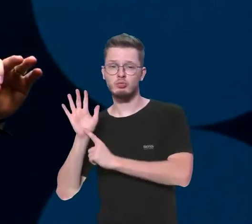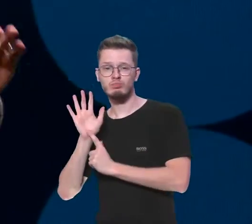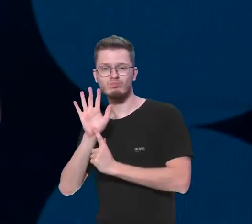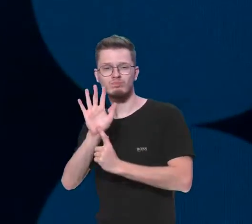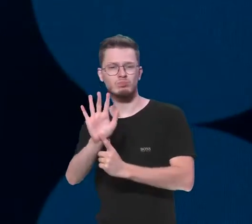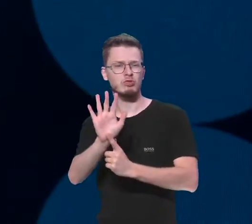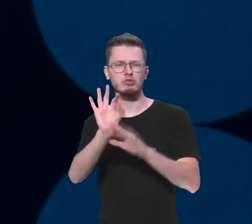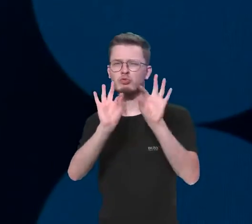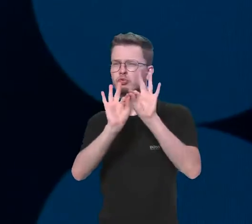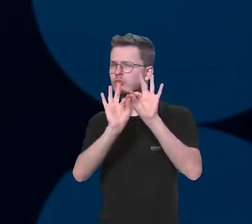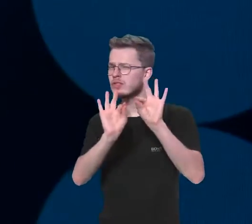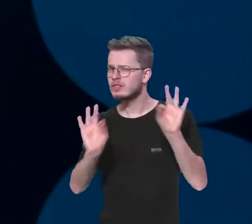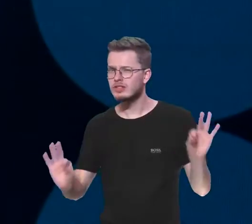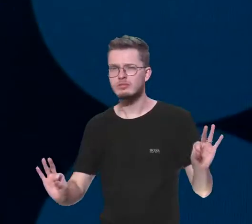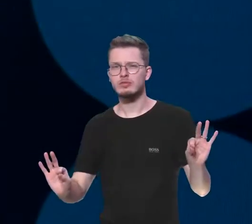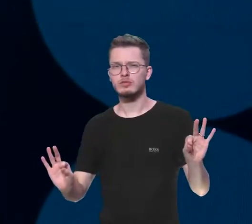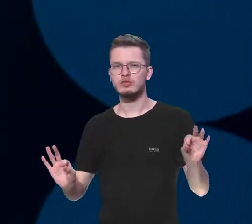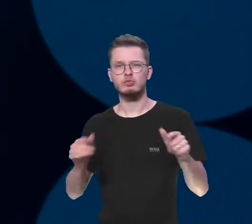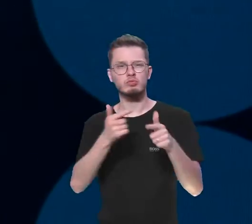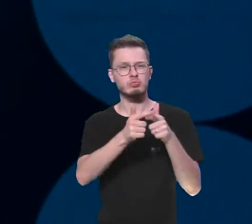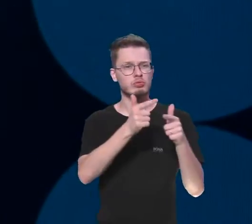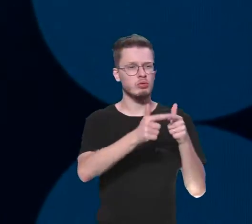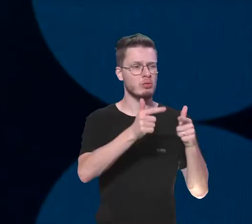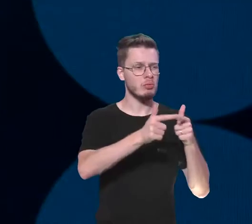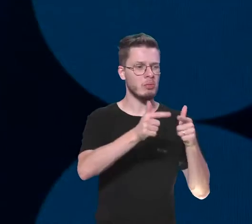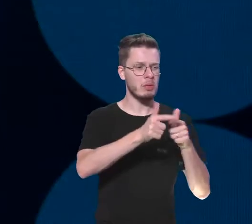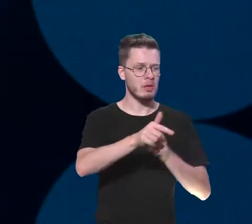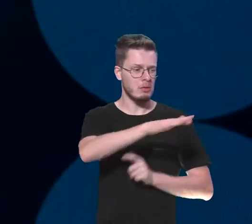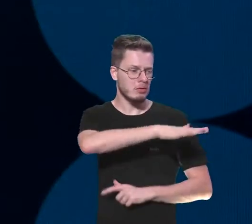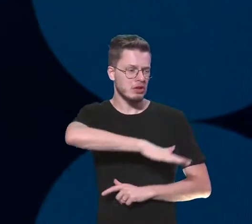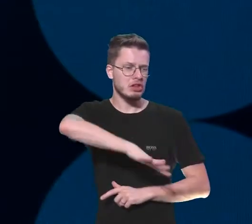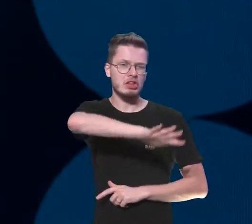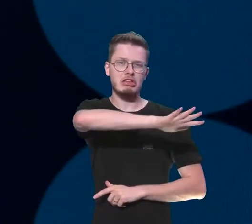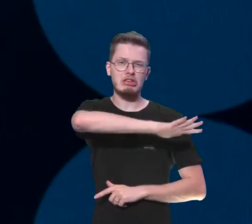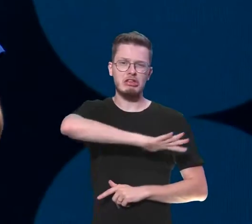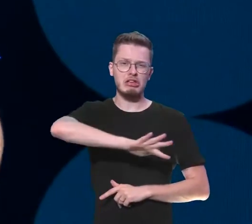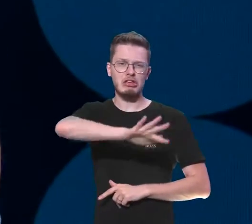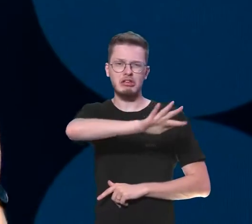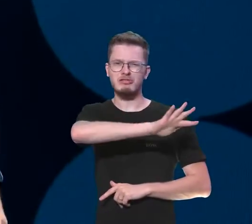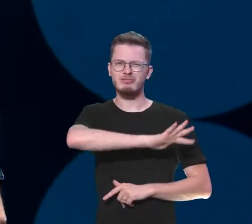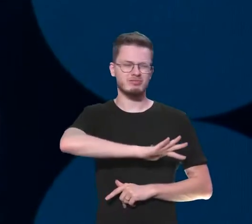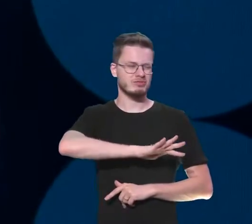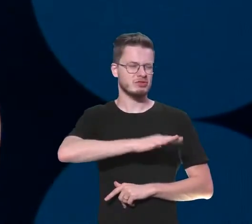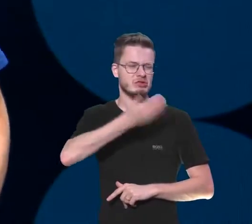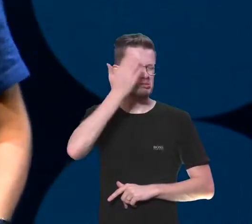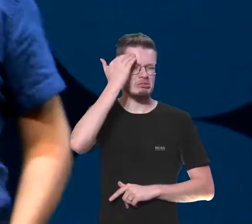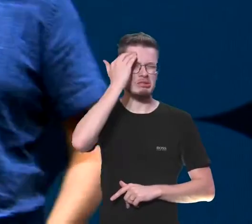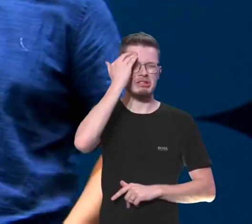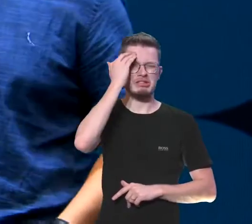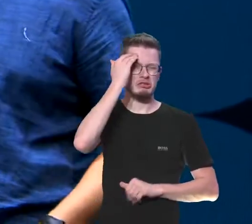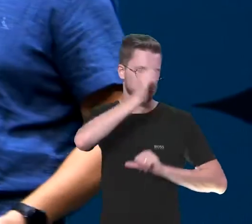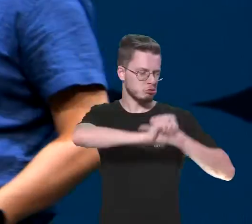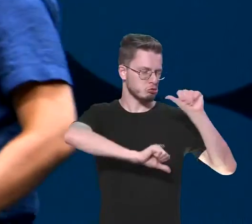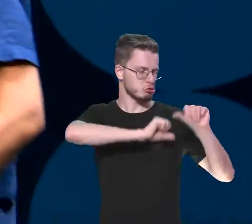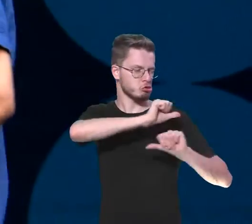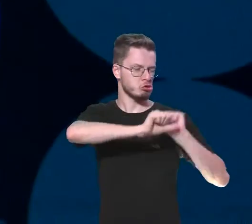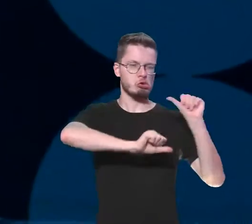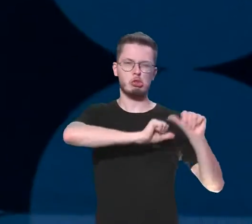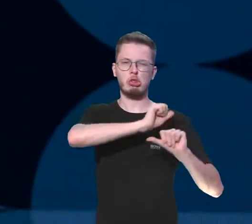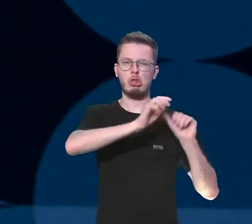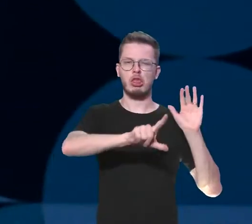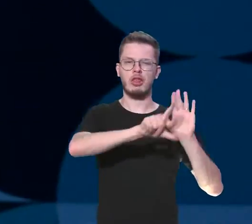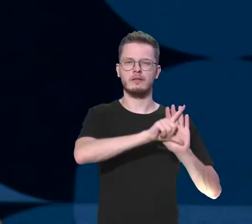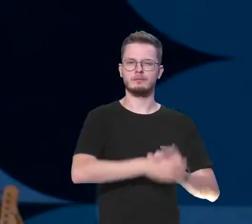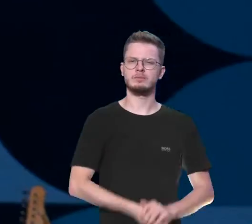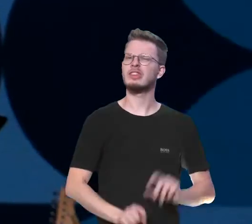simples um problema de interpretação e distorção de uma lei tão simples. O que os fariseus estavam